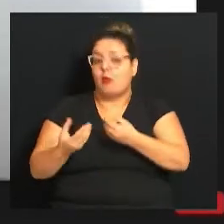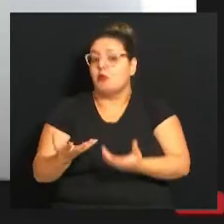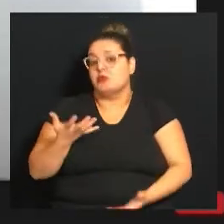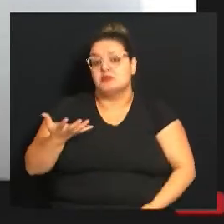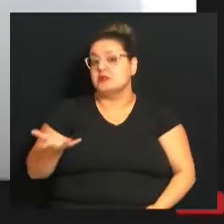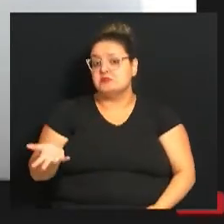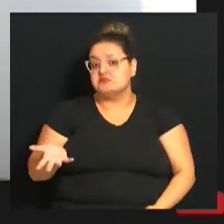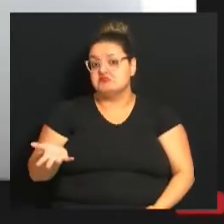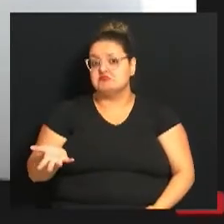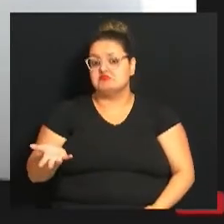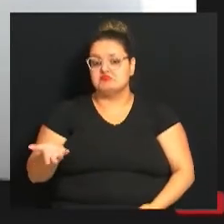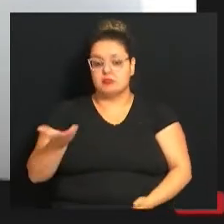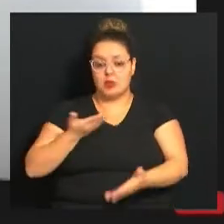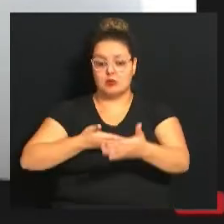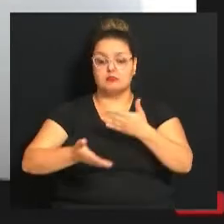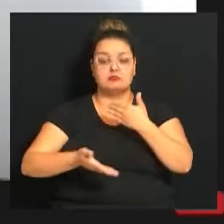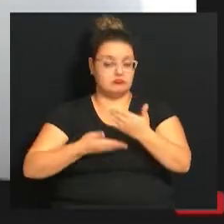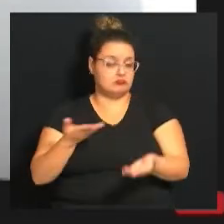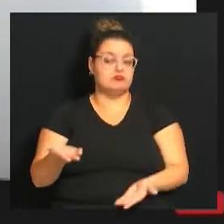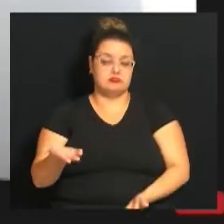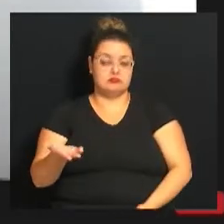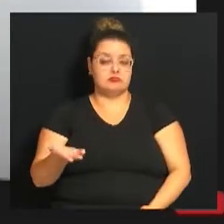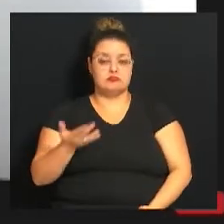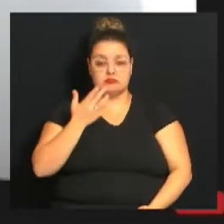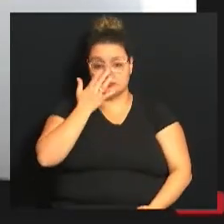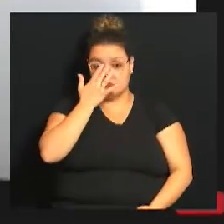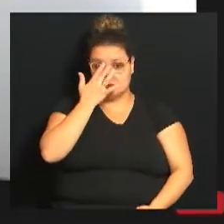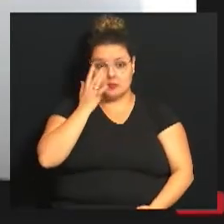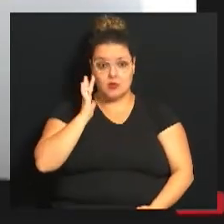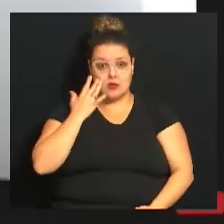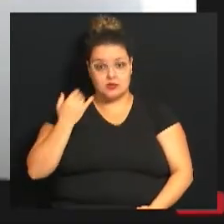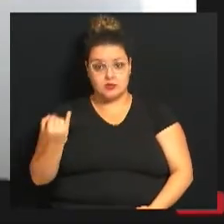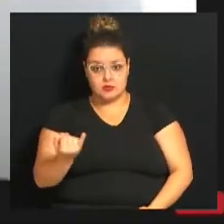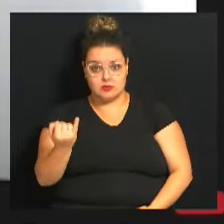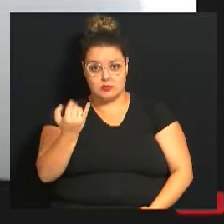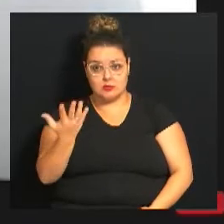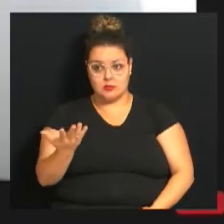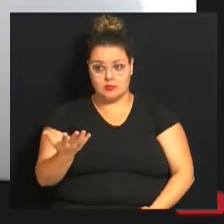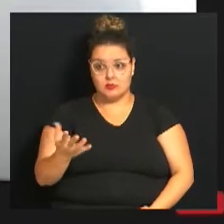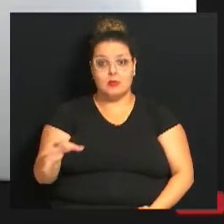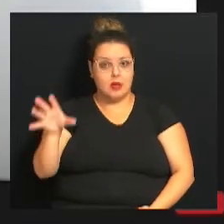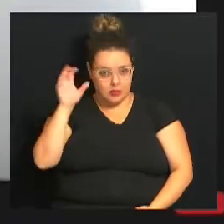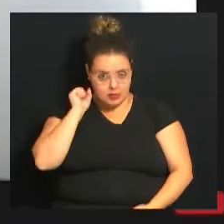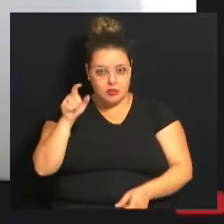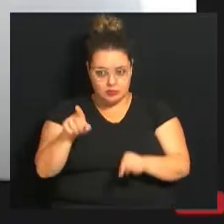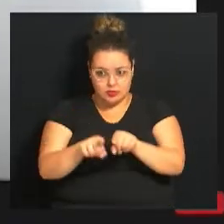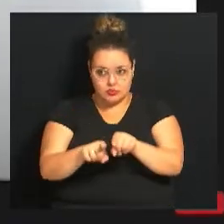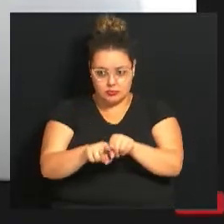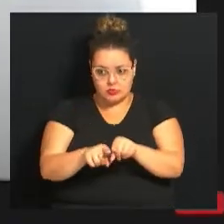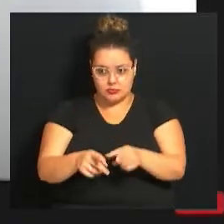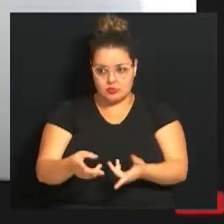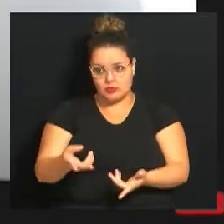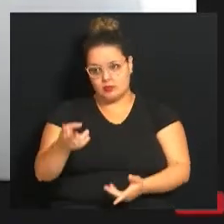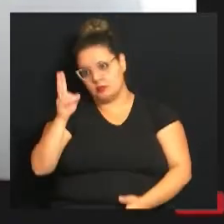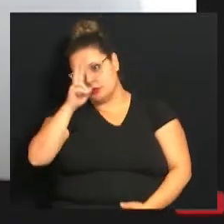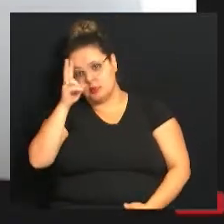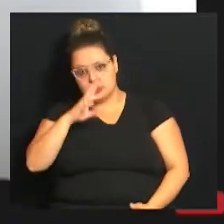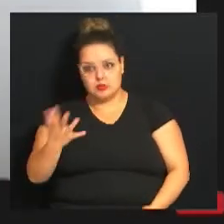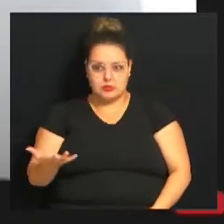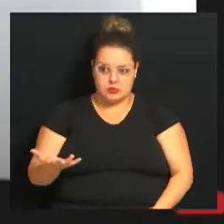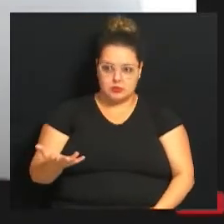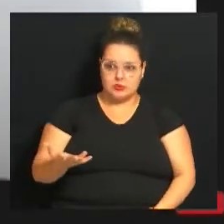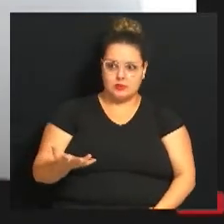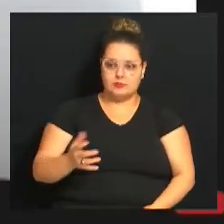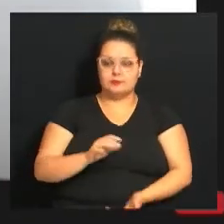com esse conteúdo. Então, acho que esse é um ponto importante. Isso vale para áudio também, né? Ou para histórias, né? Via videocast ou